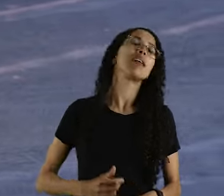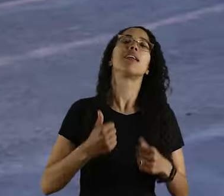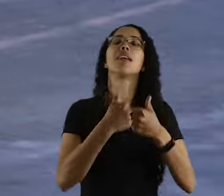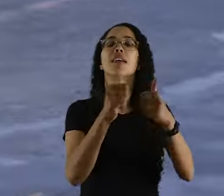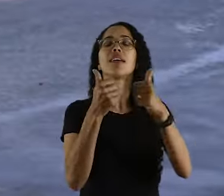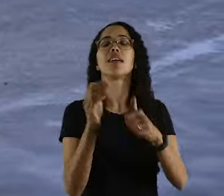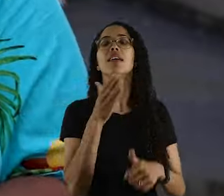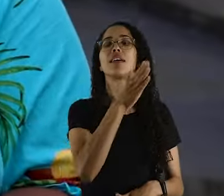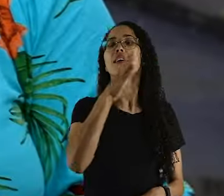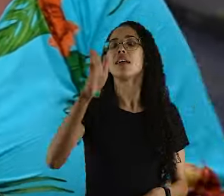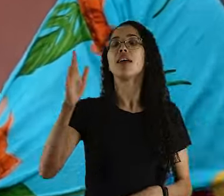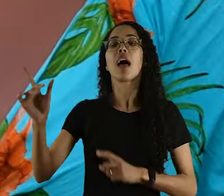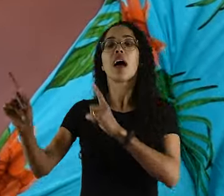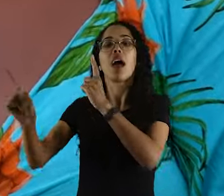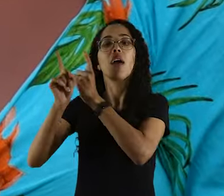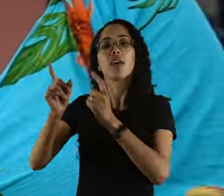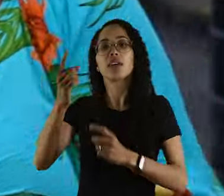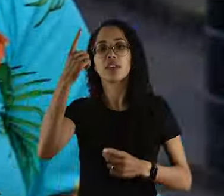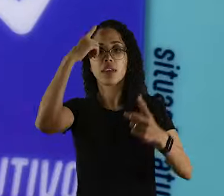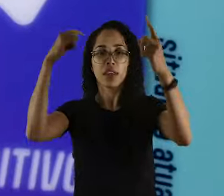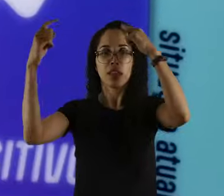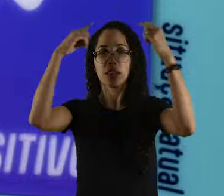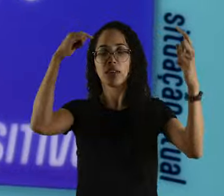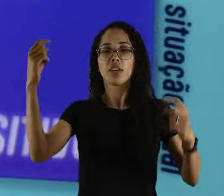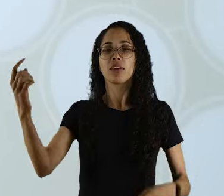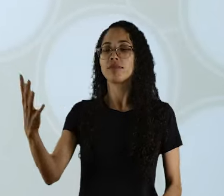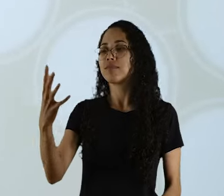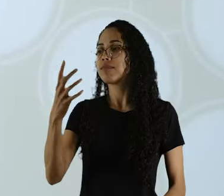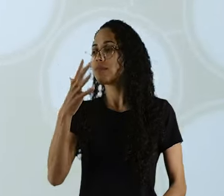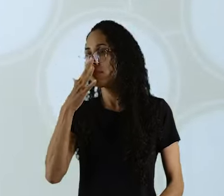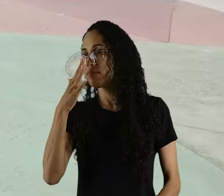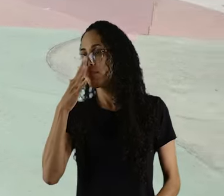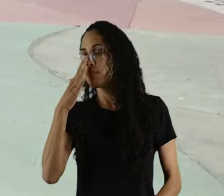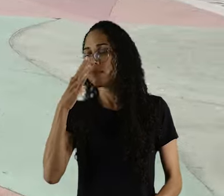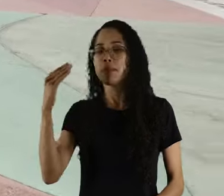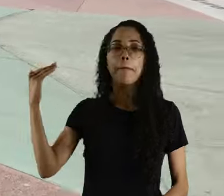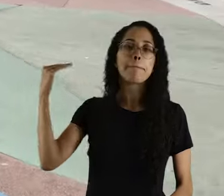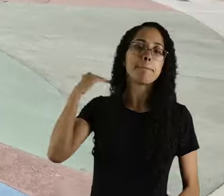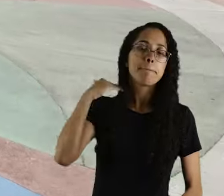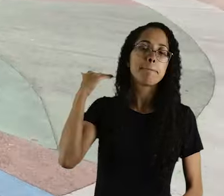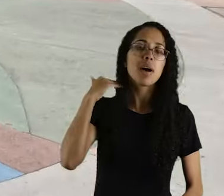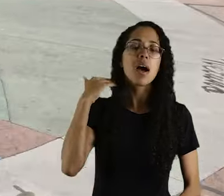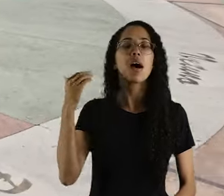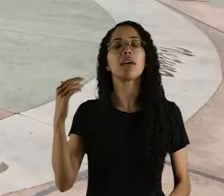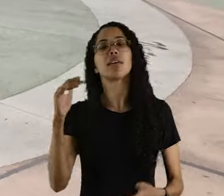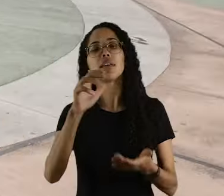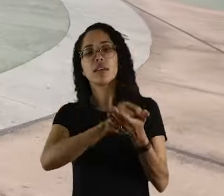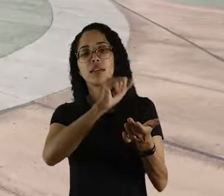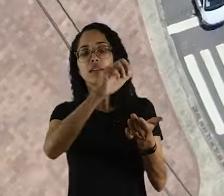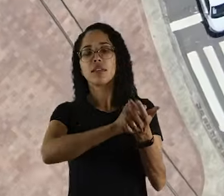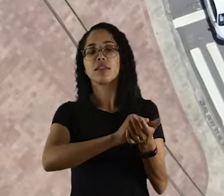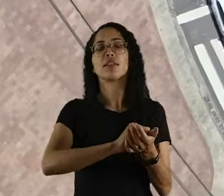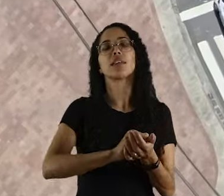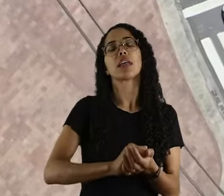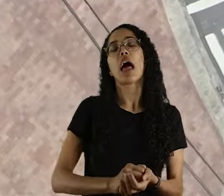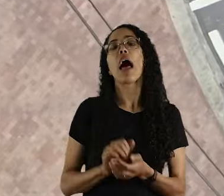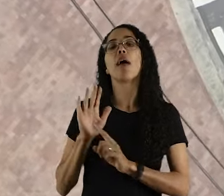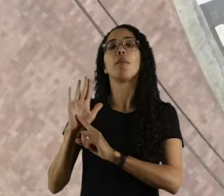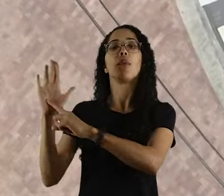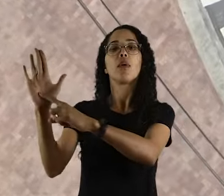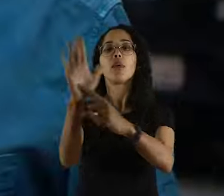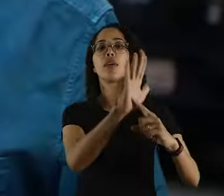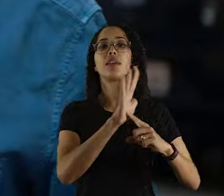estrada surjam ideias que possam inspirar os bancos, as corretoras, os diversos players do mercado a trazer